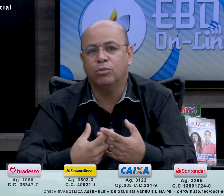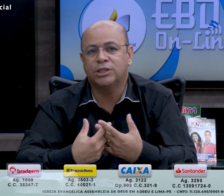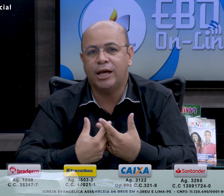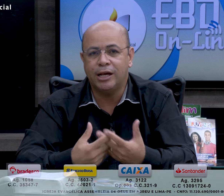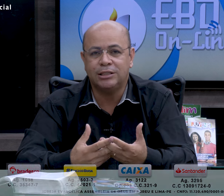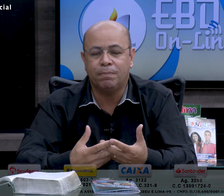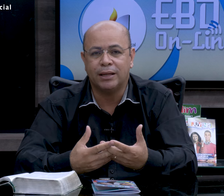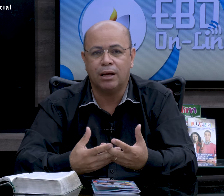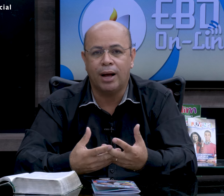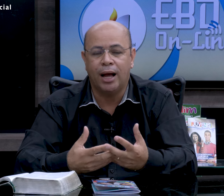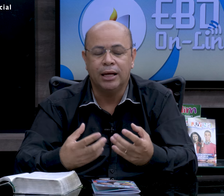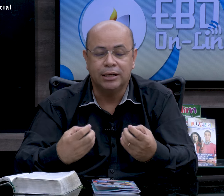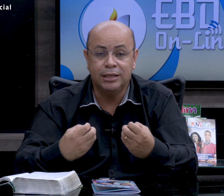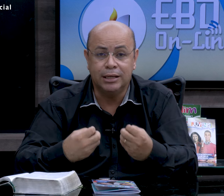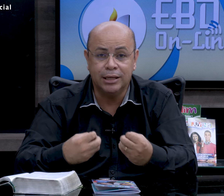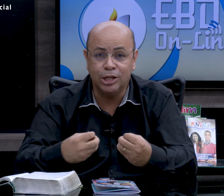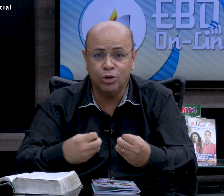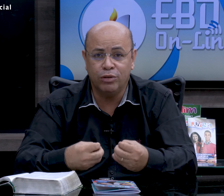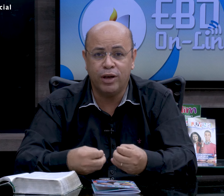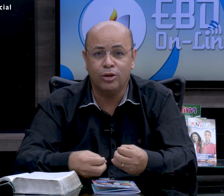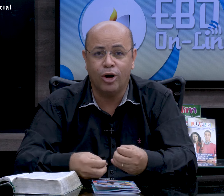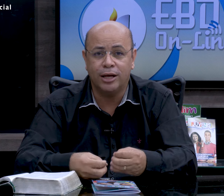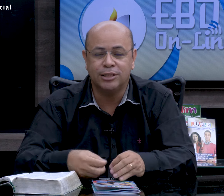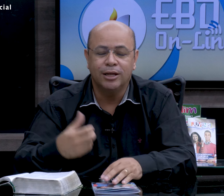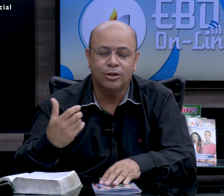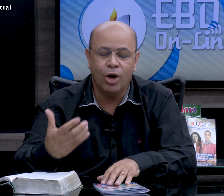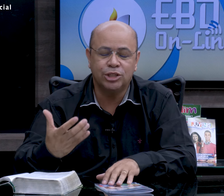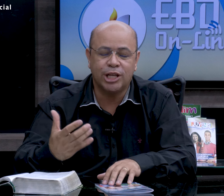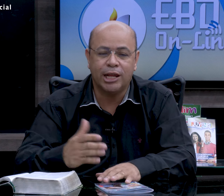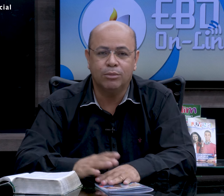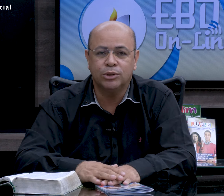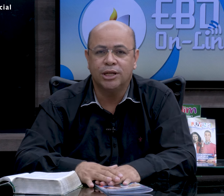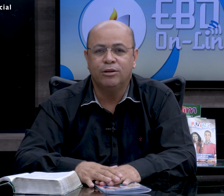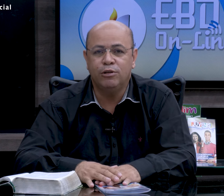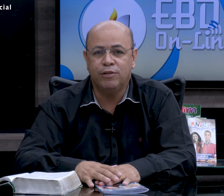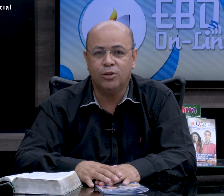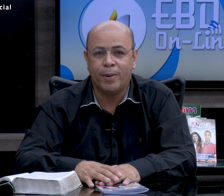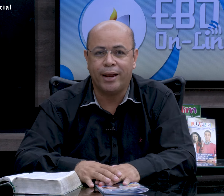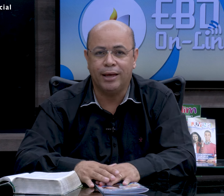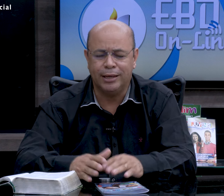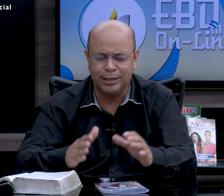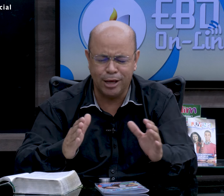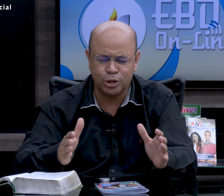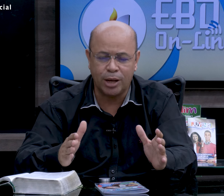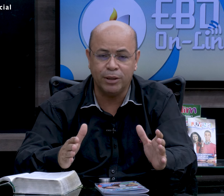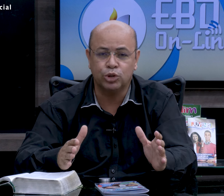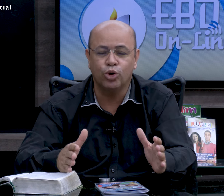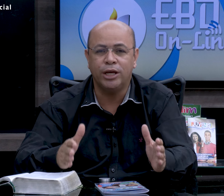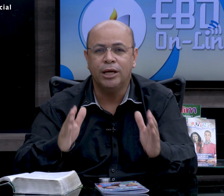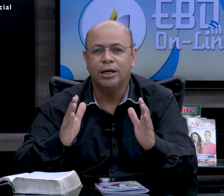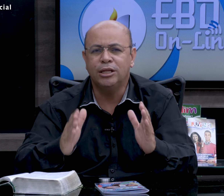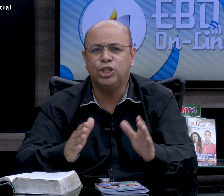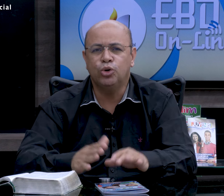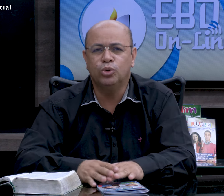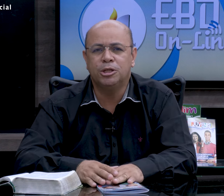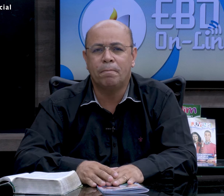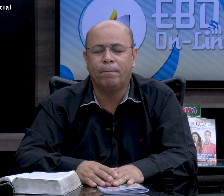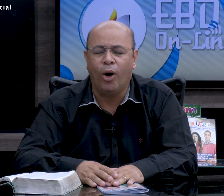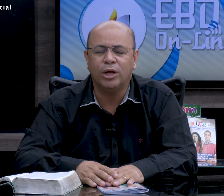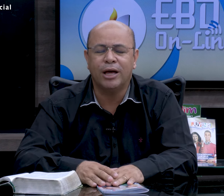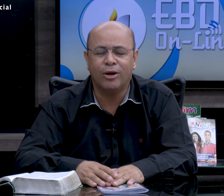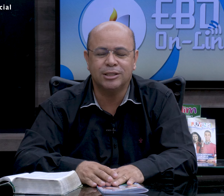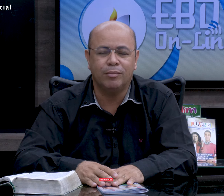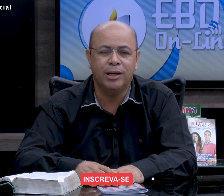chegarmos a esse patamar de Cristo viver em nós nós estaremos vivendo para ele que Deus te abençoe e te